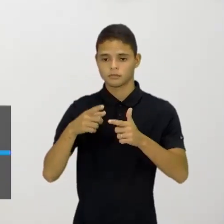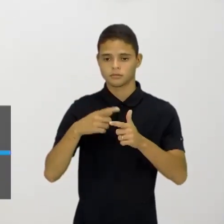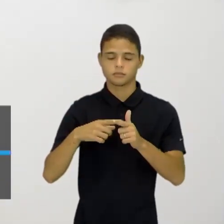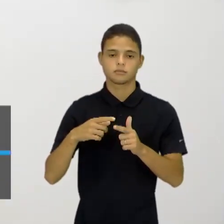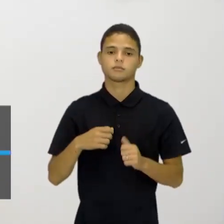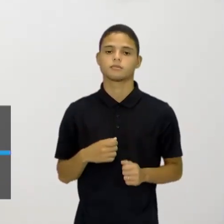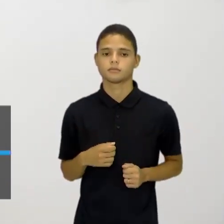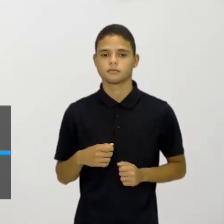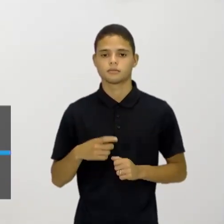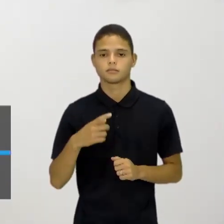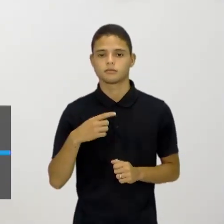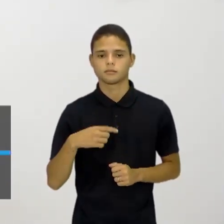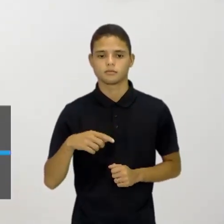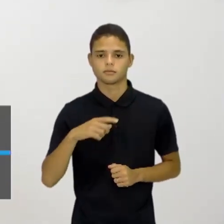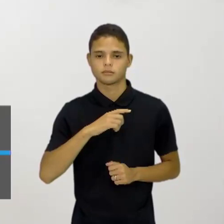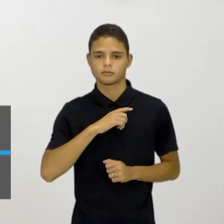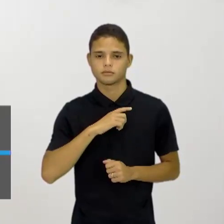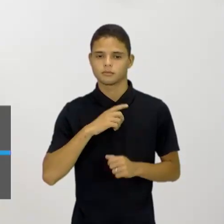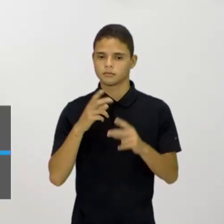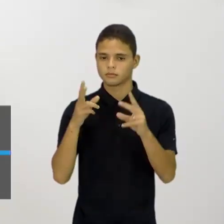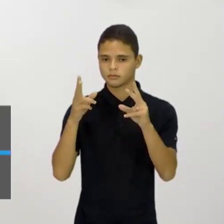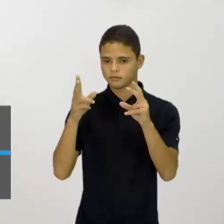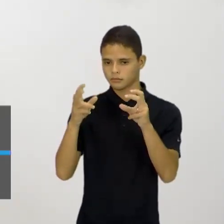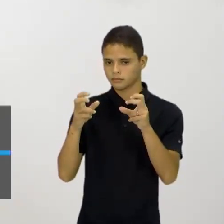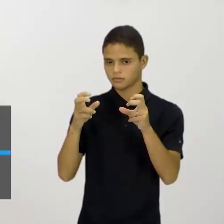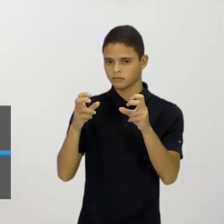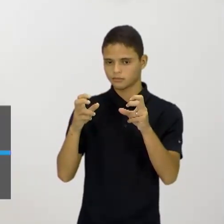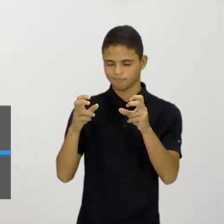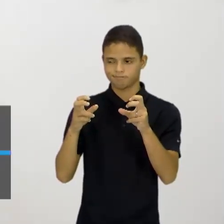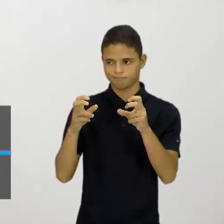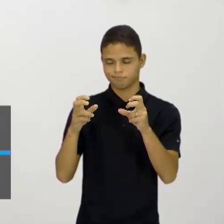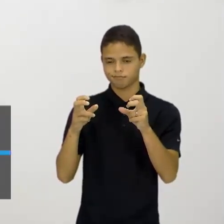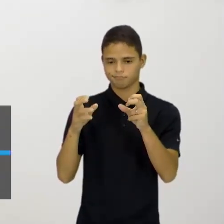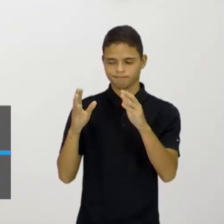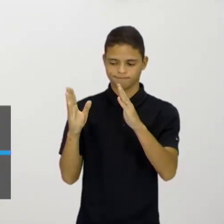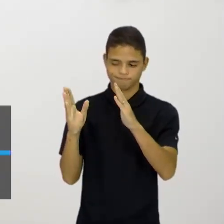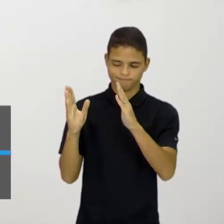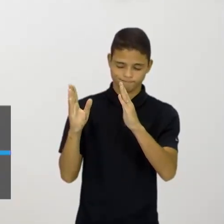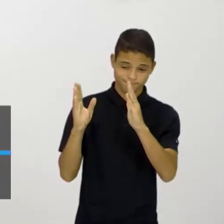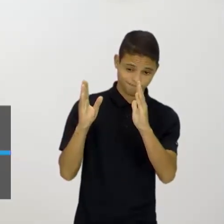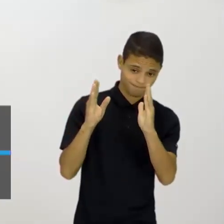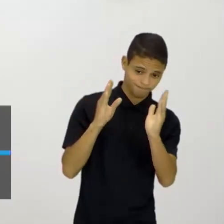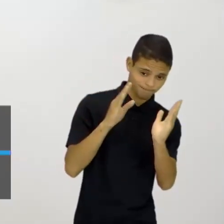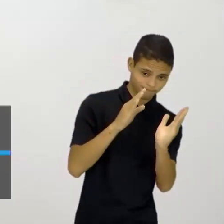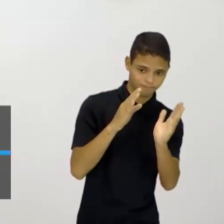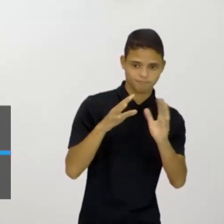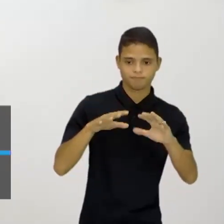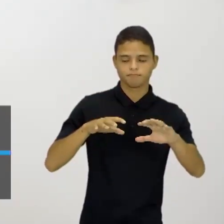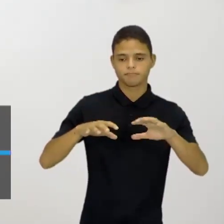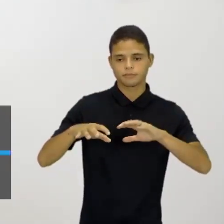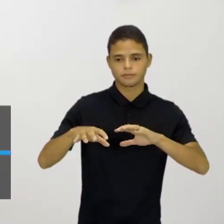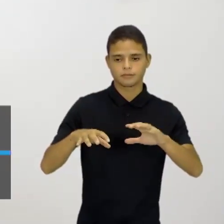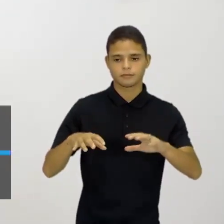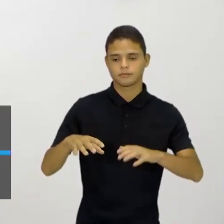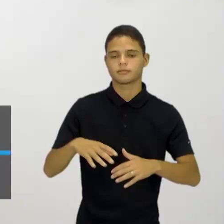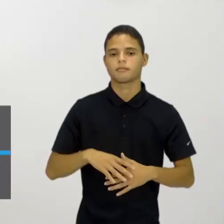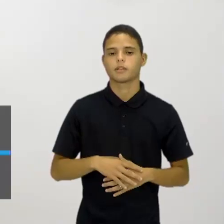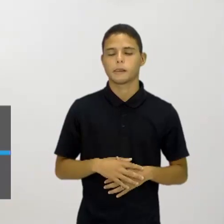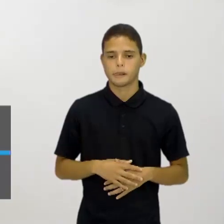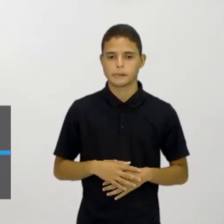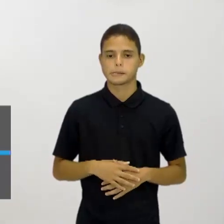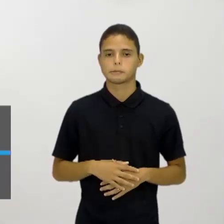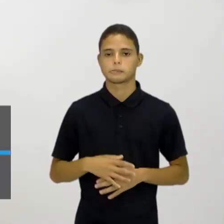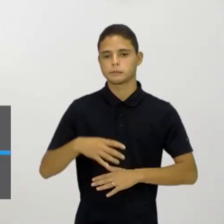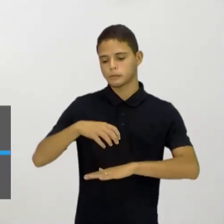de havermos uma certa inclinação na órbita da Terra em relação ao Sol é o do do eixo de